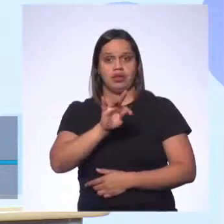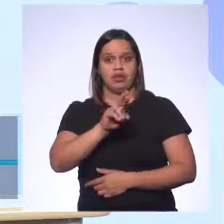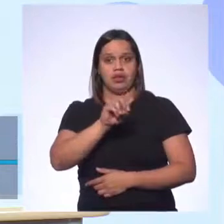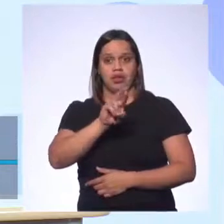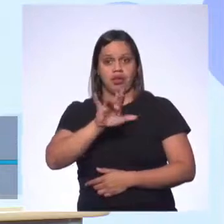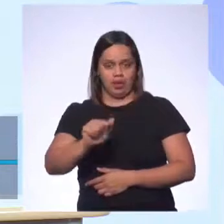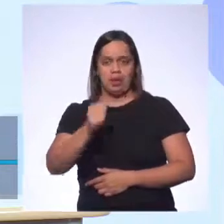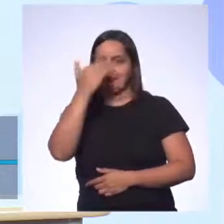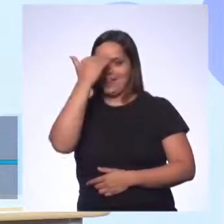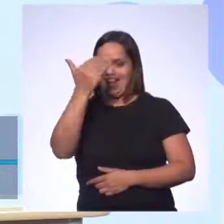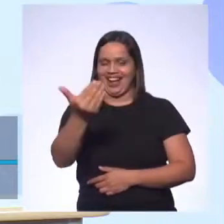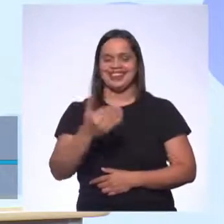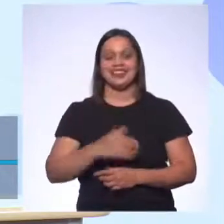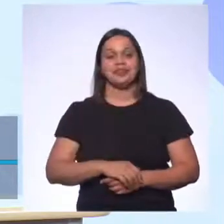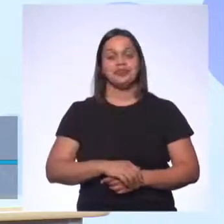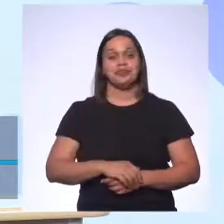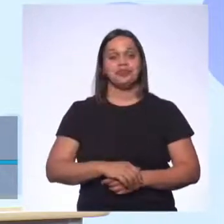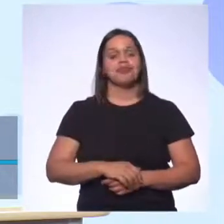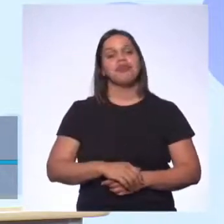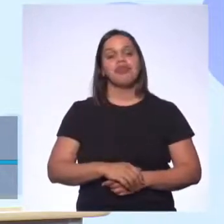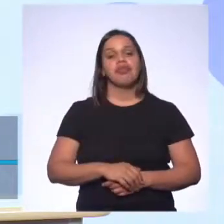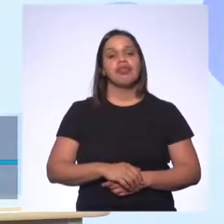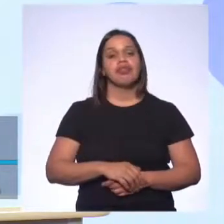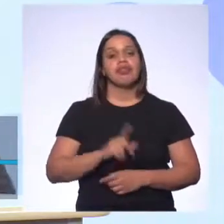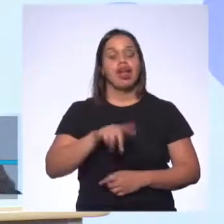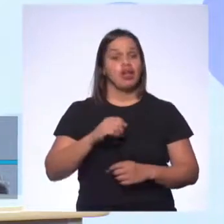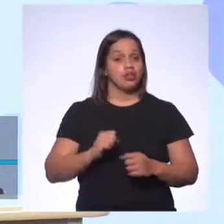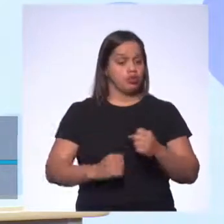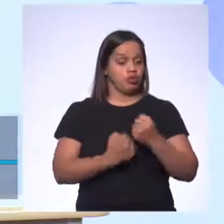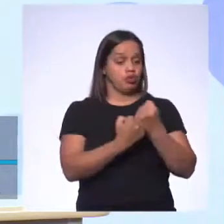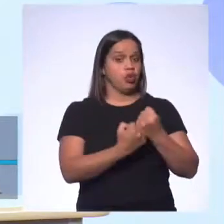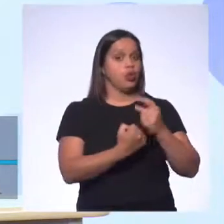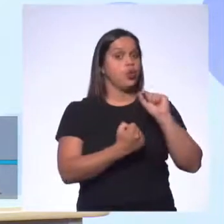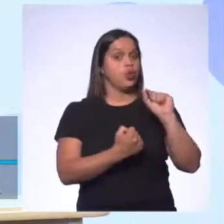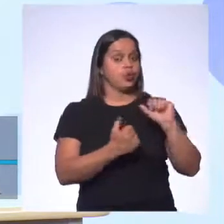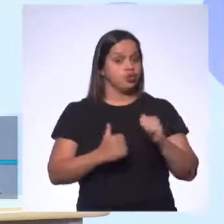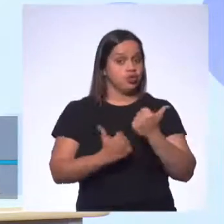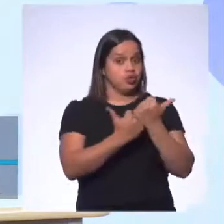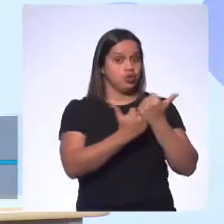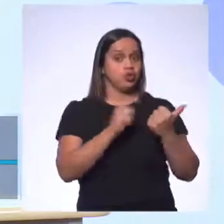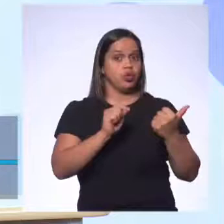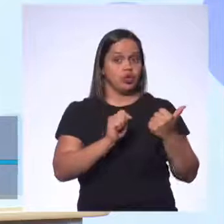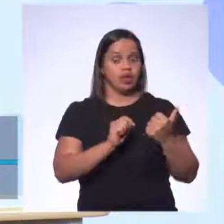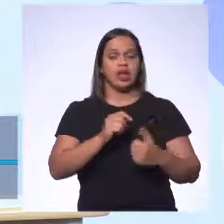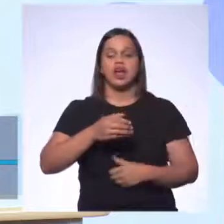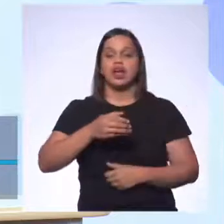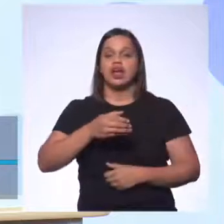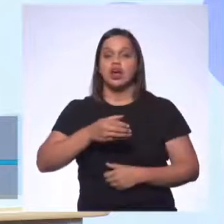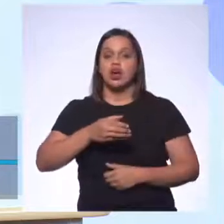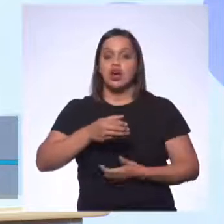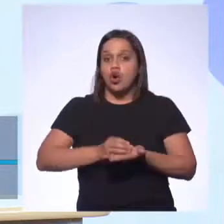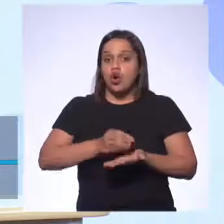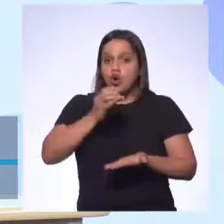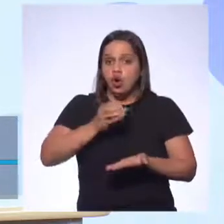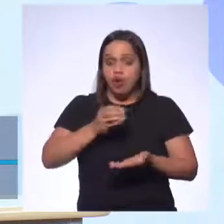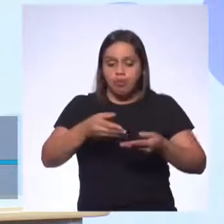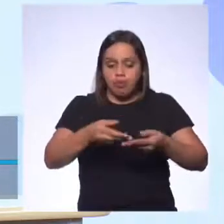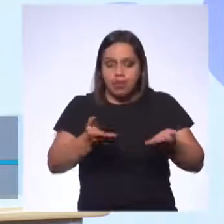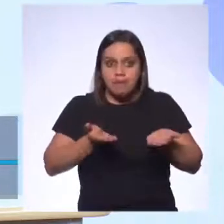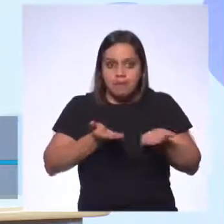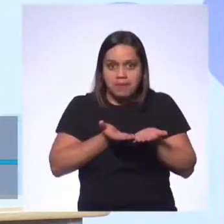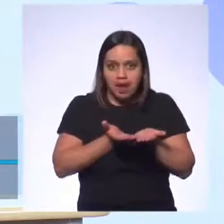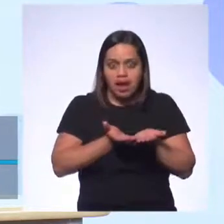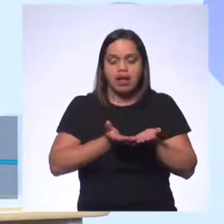viu, Vitória? Substituindo copos de plástico, pratos de plásticos e etc.